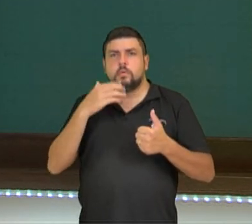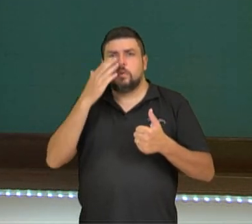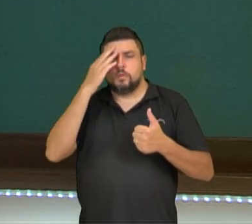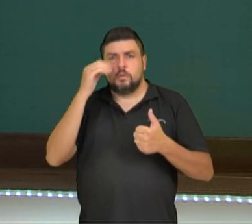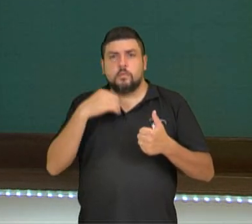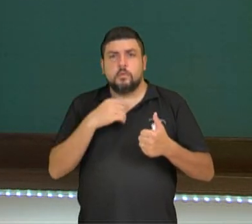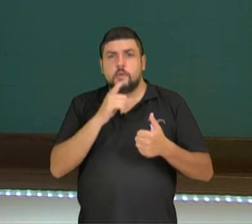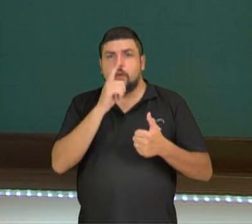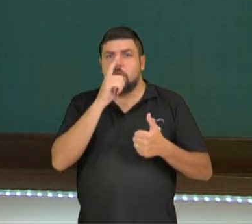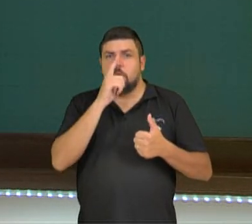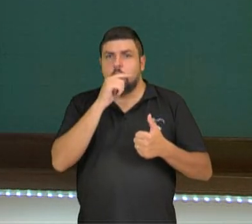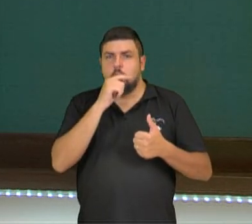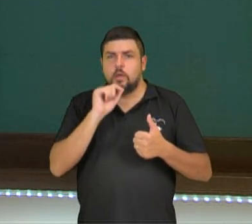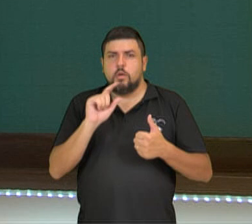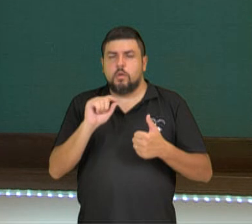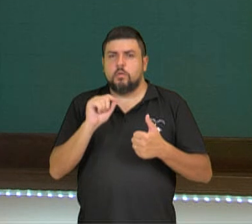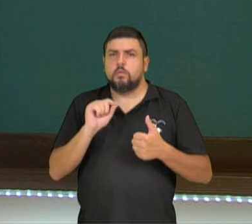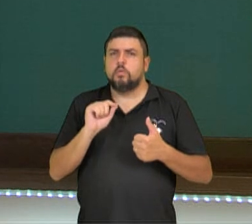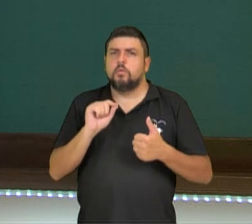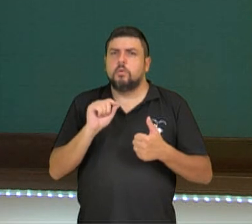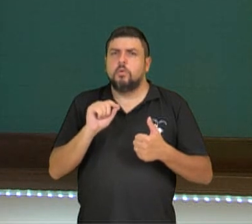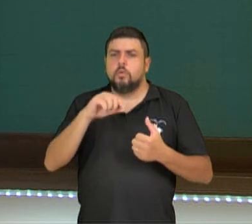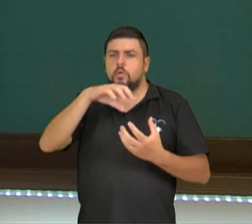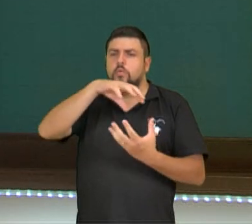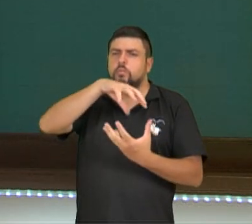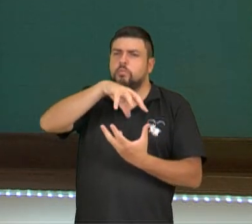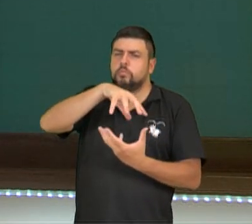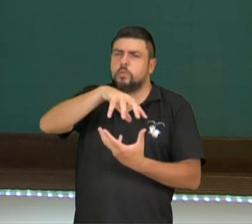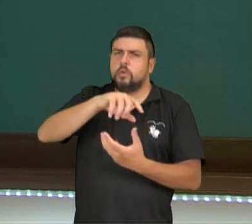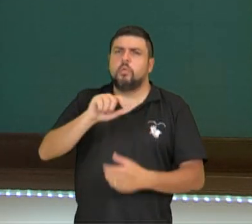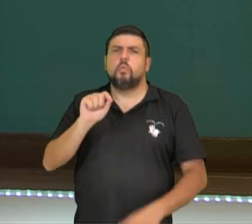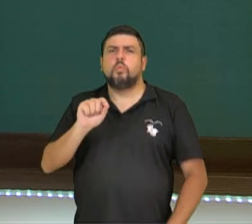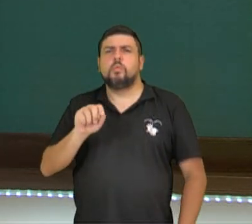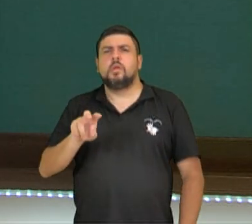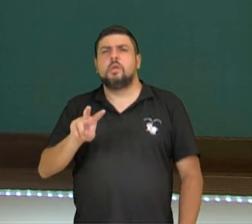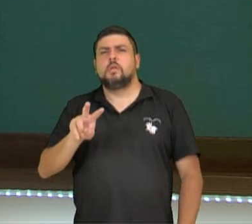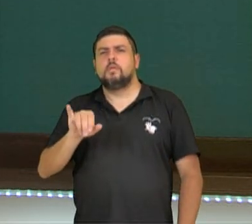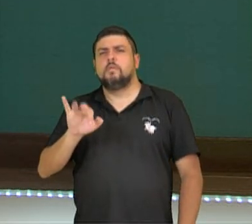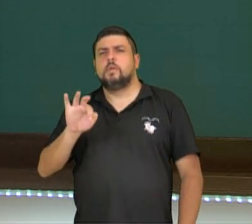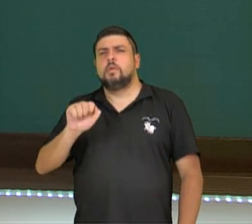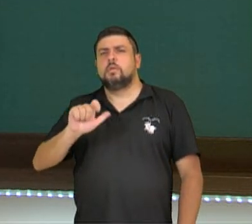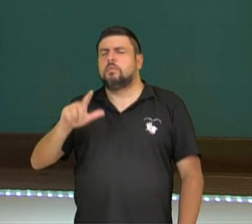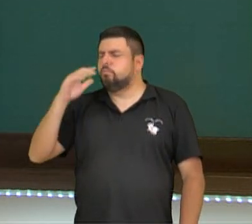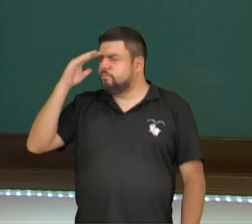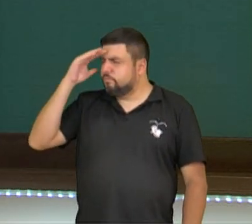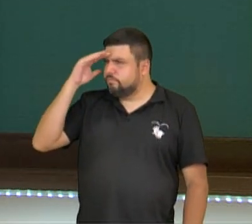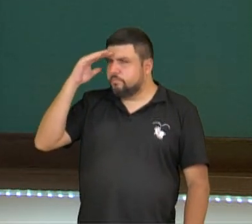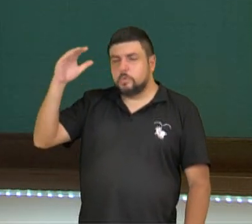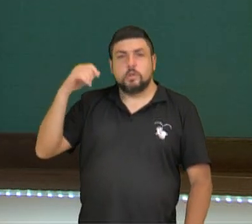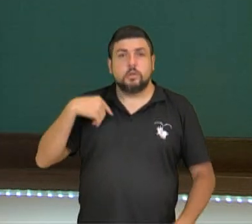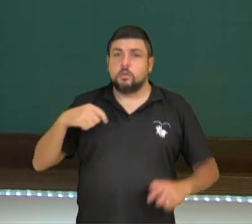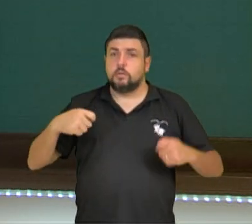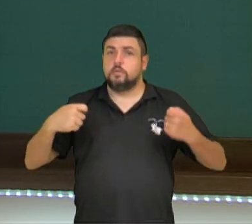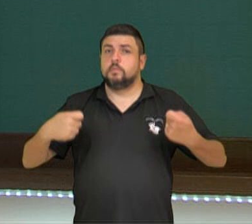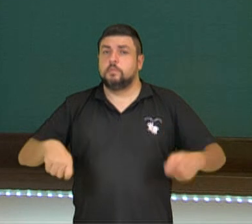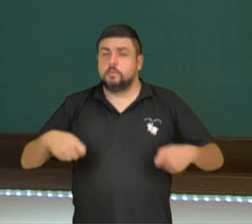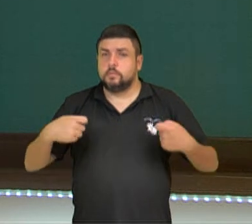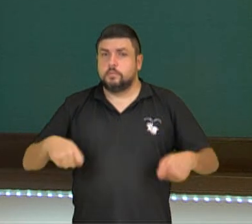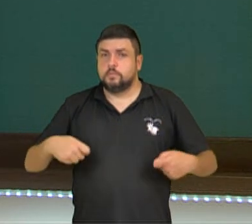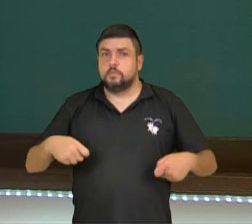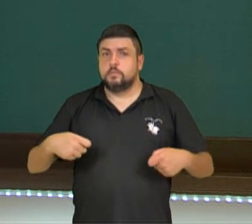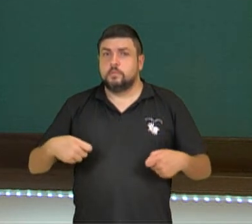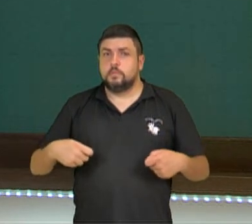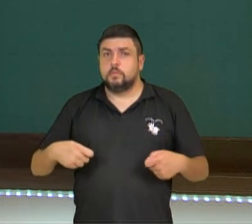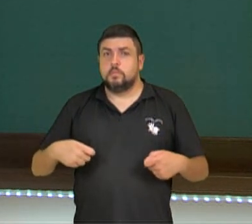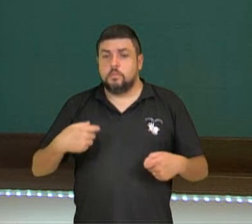água é vital para o planeta. Então, essa ideia de vitalidade, de necessária para a existência de